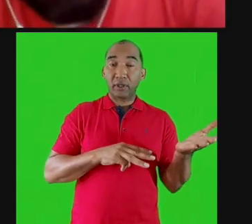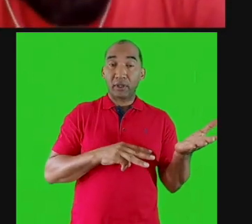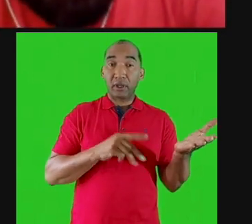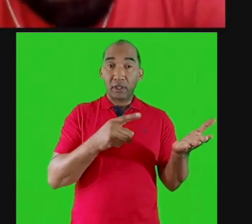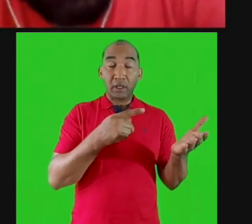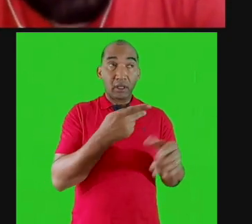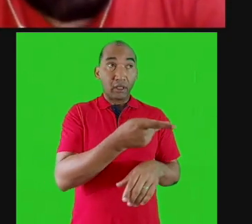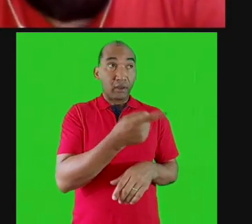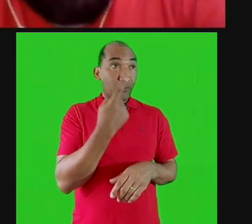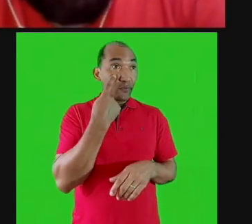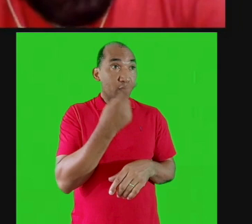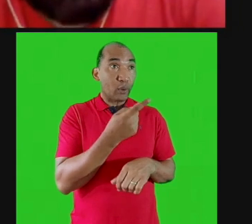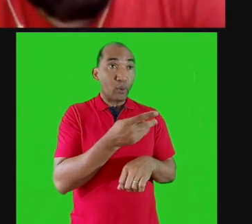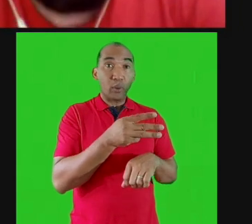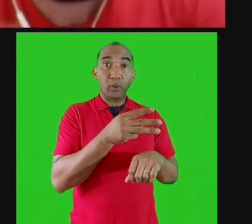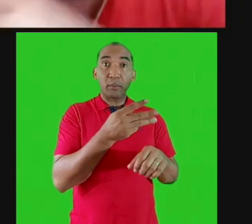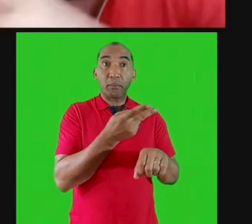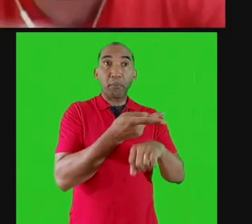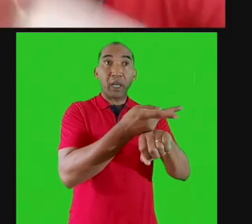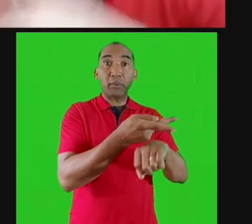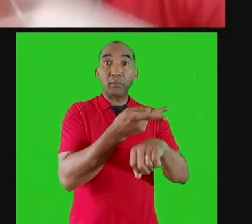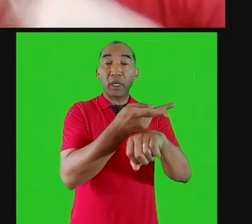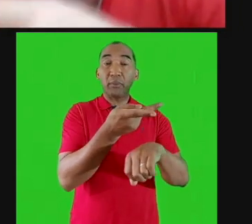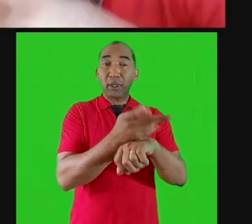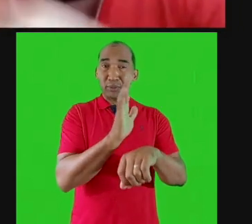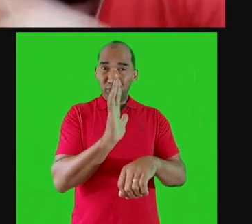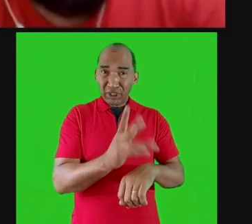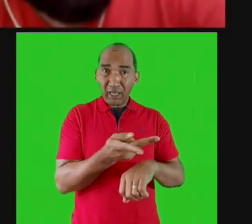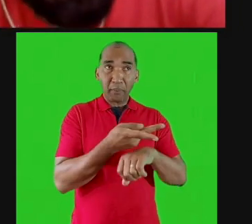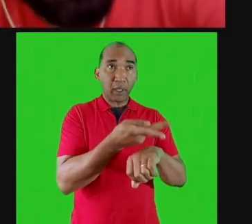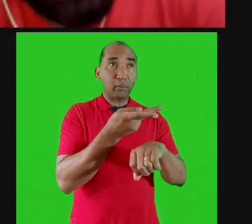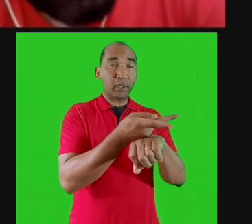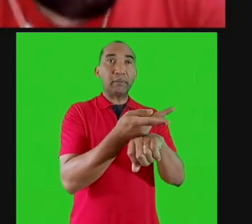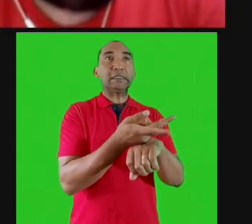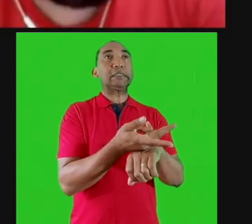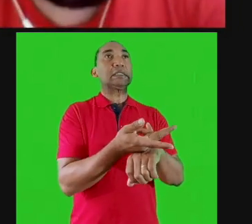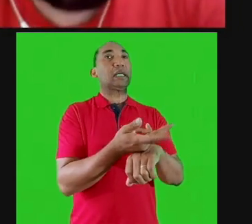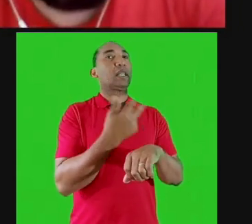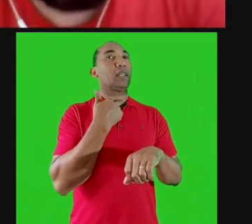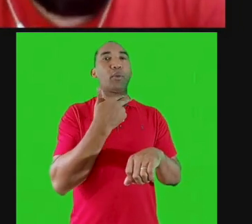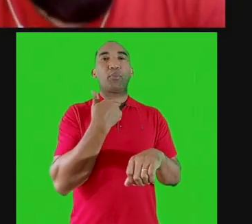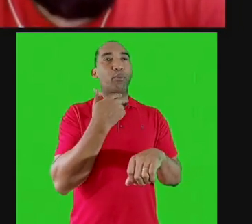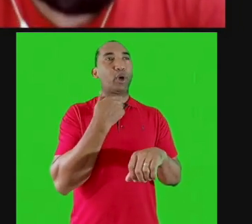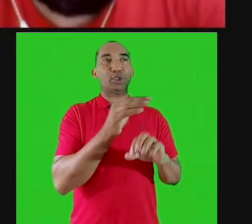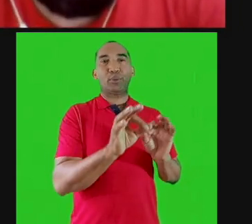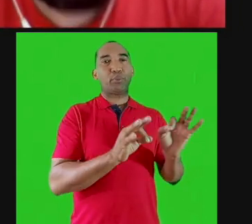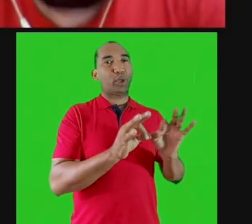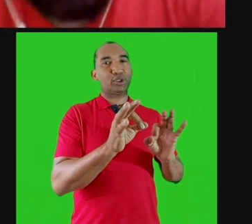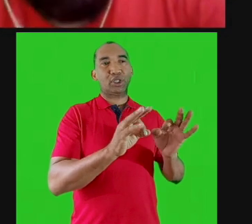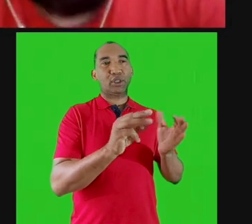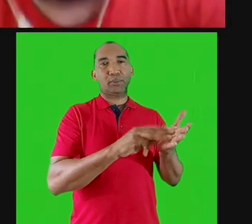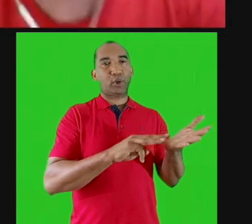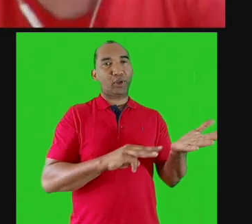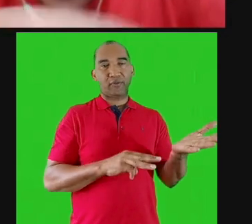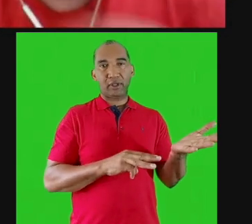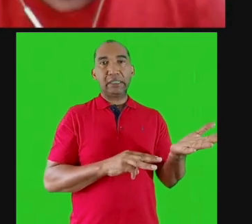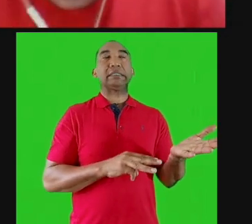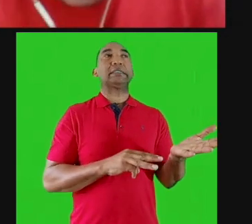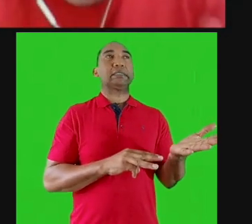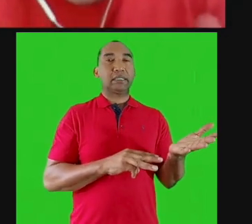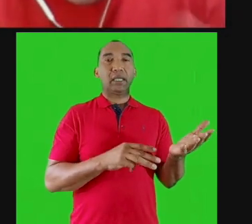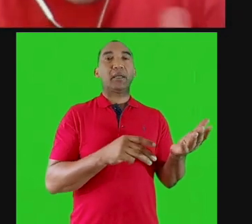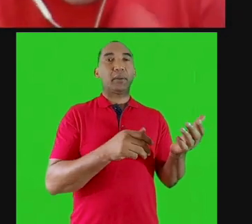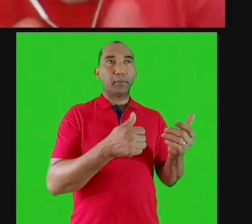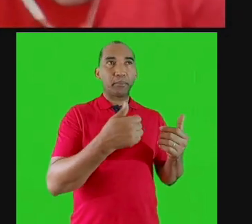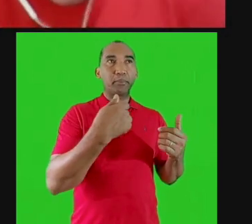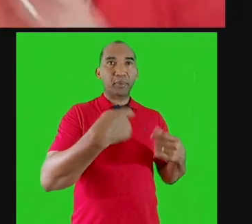gente fez o filme, a quantidade de prêmios que ele tinha, não podia defender meu projeto final com aquele filme, a reitora propôs que fosse mudar do plano pedagógico. O filme ele é responsável